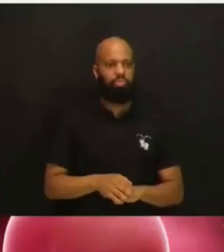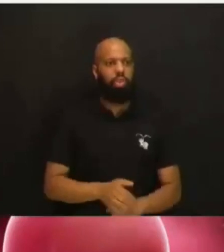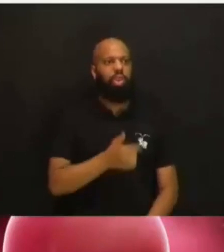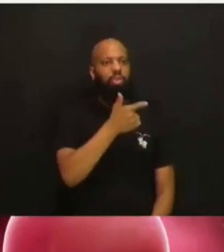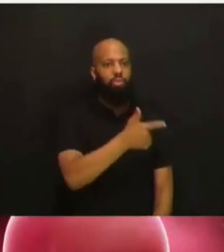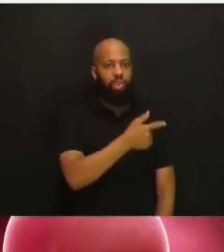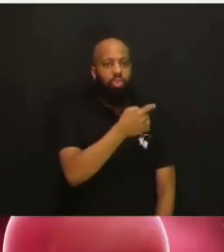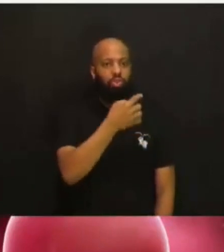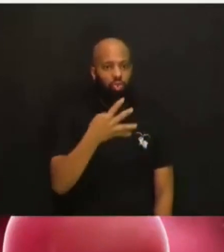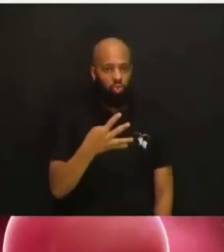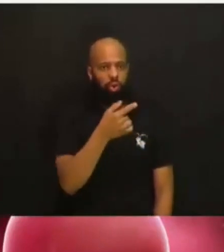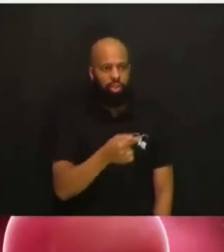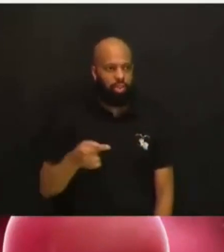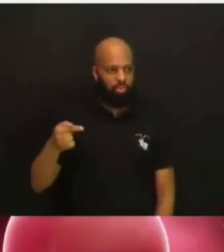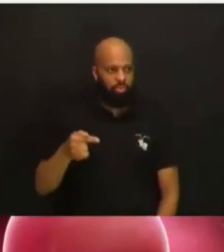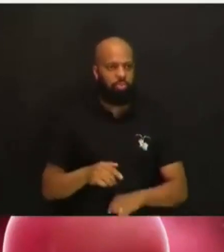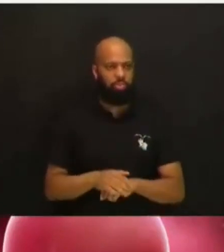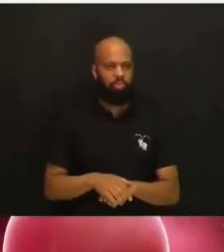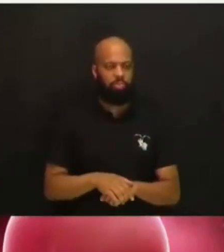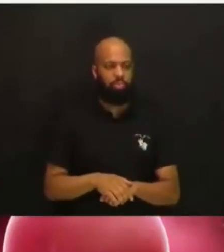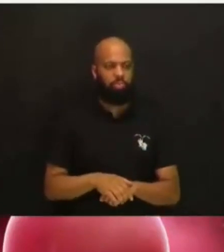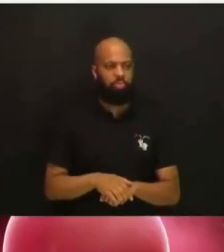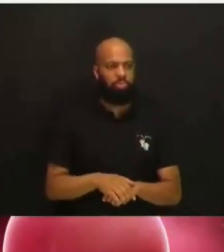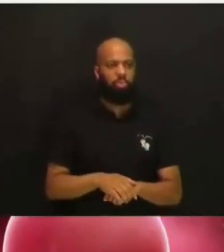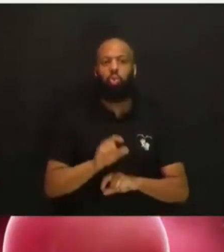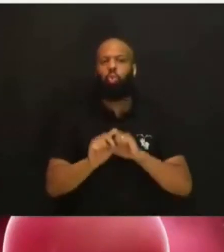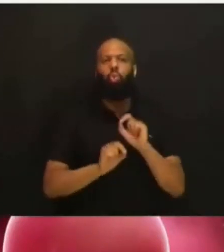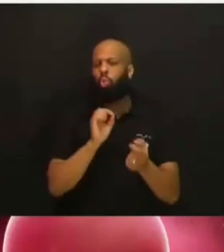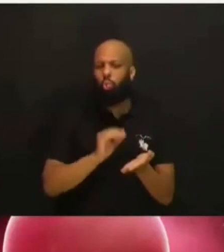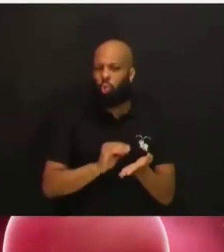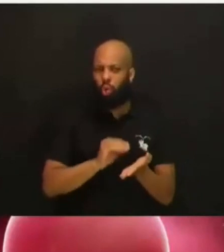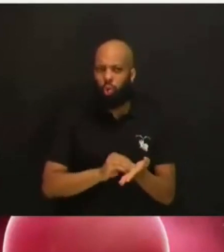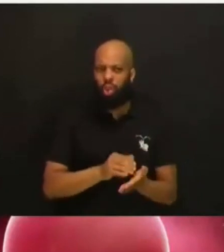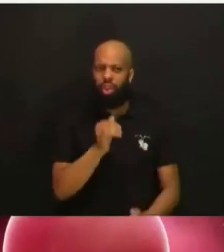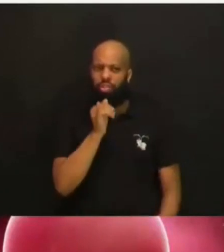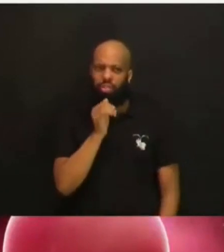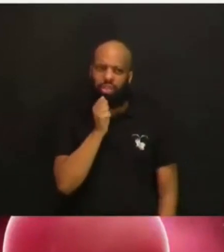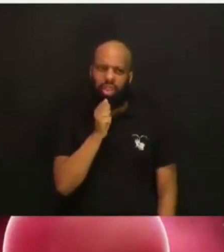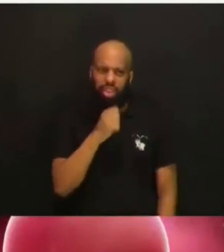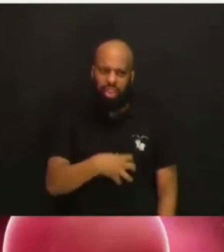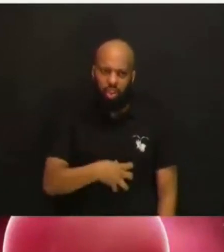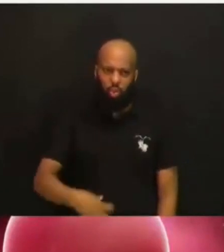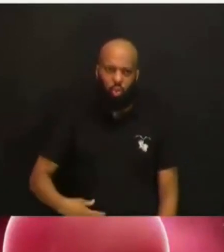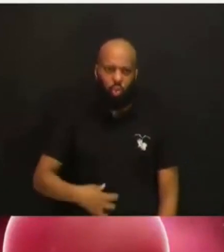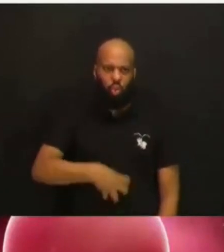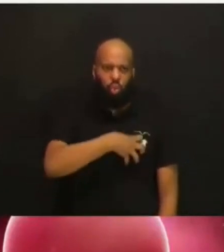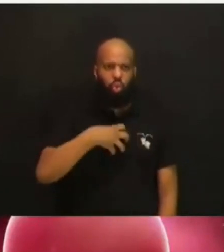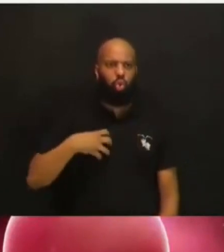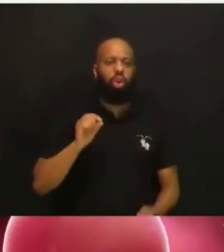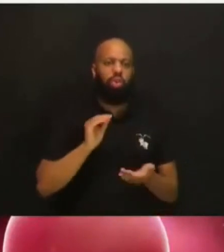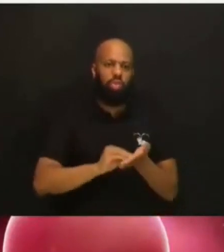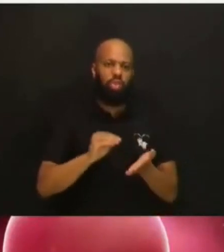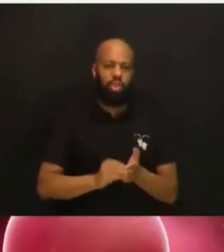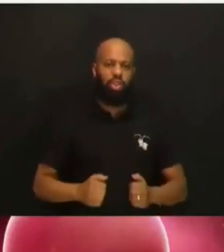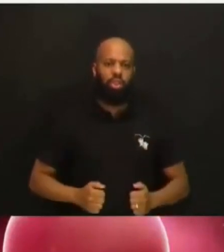24 semanas. Aqui, que órgão estava faltando, que eu não tinha comentado tanto até agora? Os pulmões, né? Os